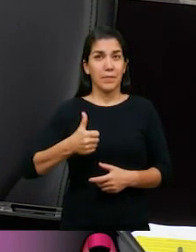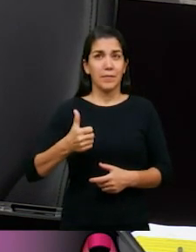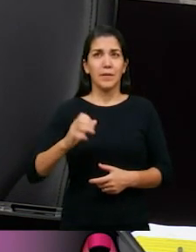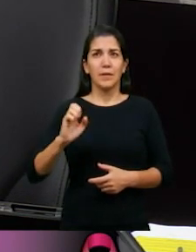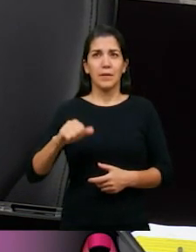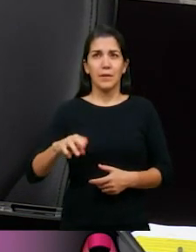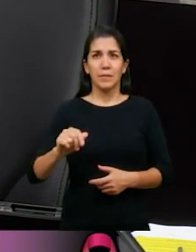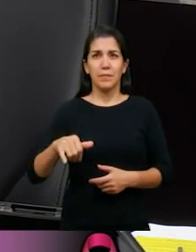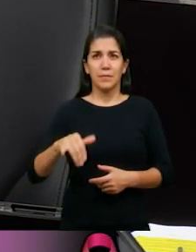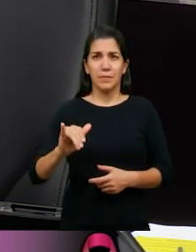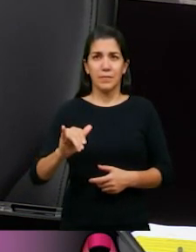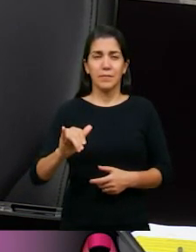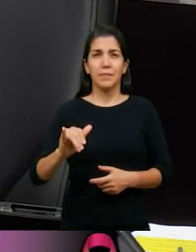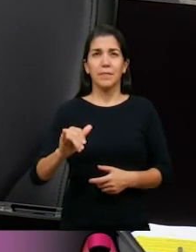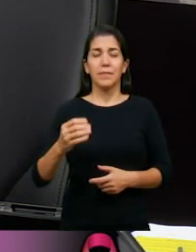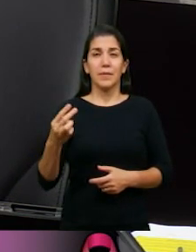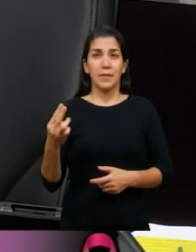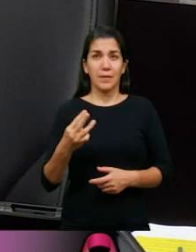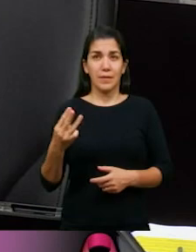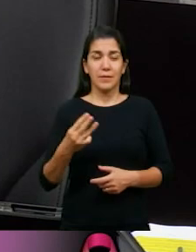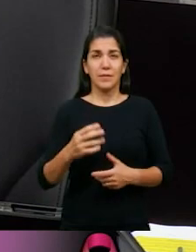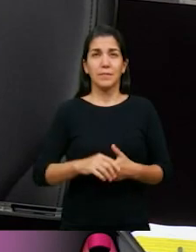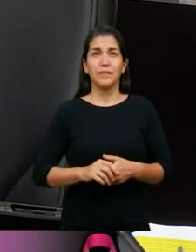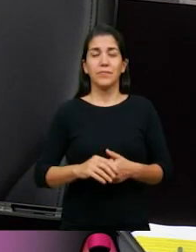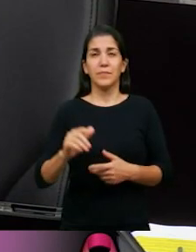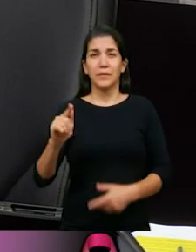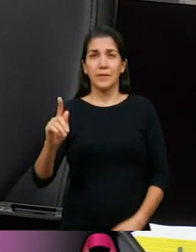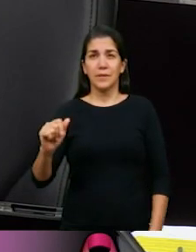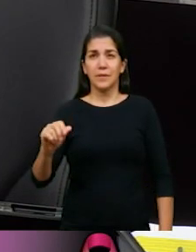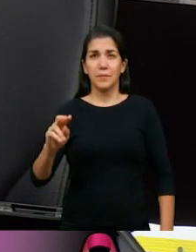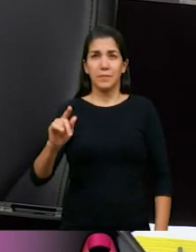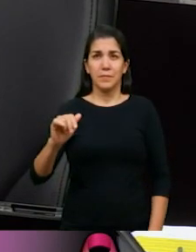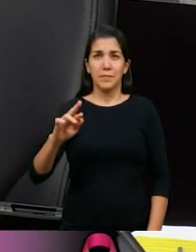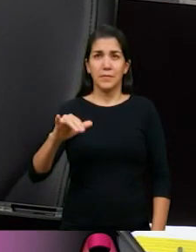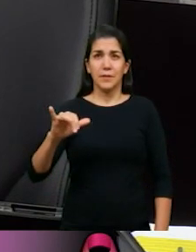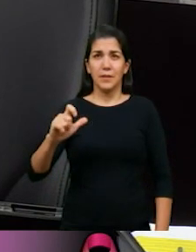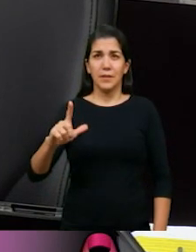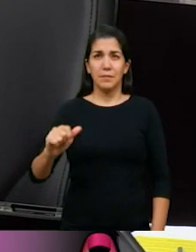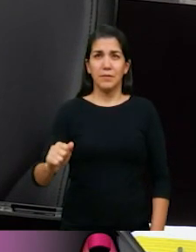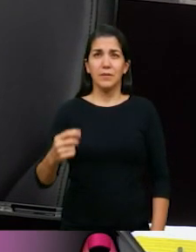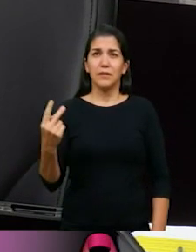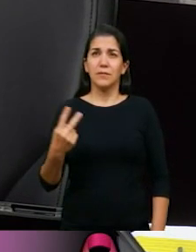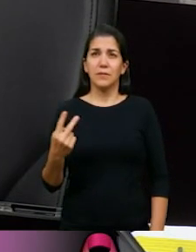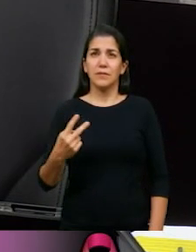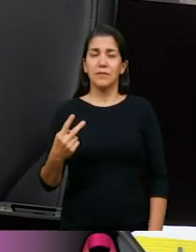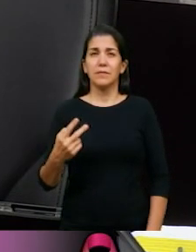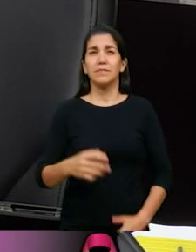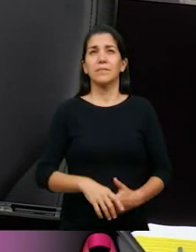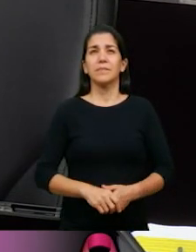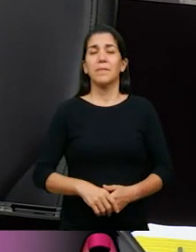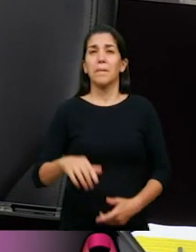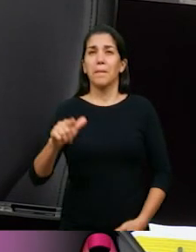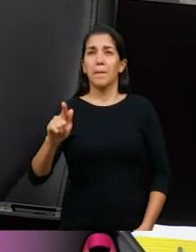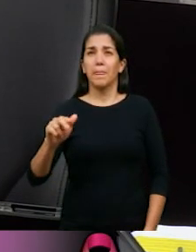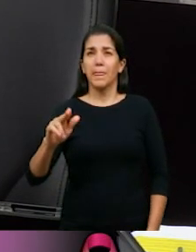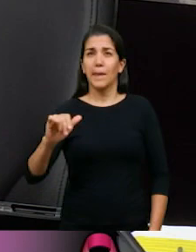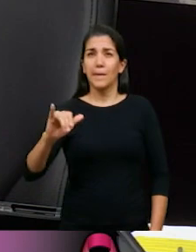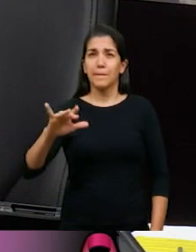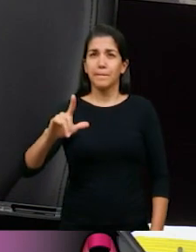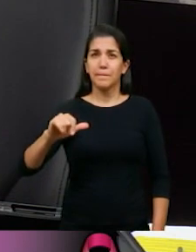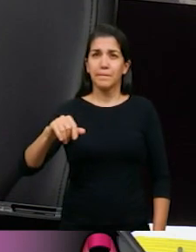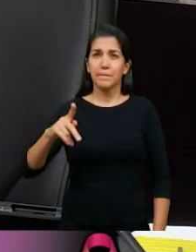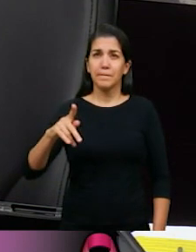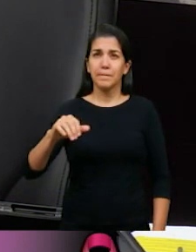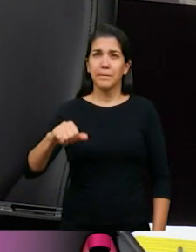lugar, o Felipe das Neves, em primeiro lugar, a Gabriela Silva Nascimento, segundo lugar, o Guilherme de